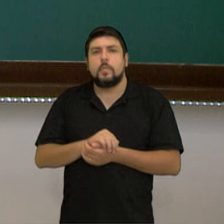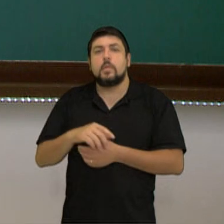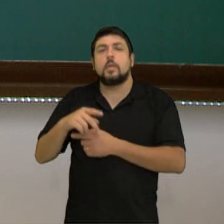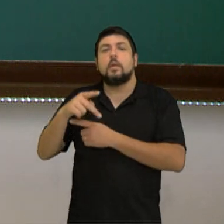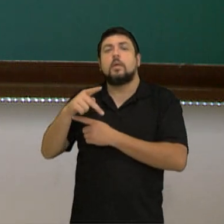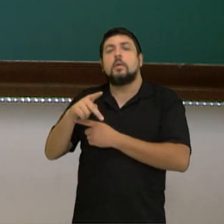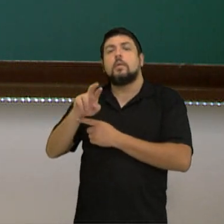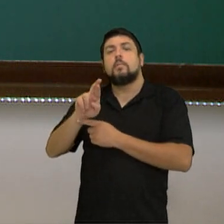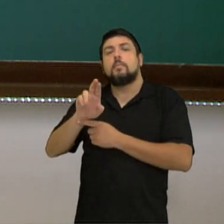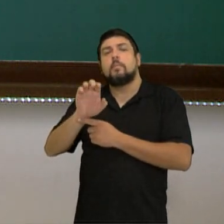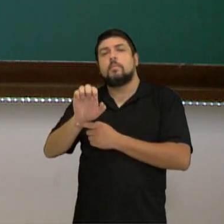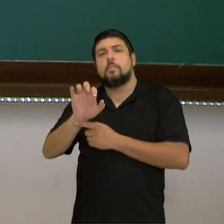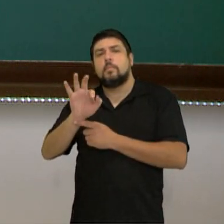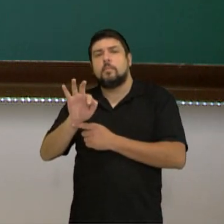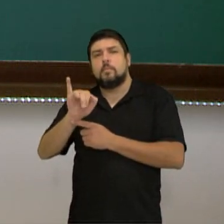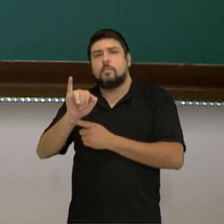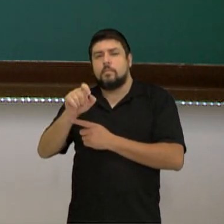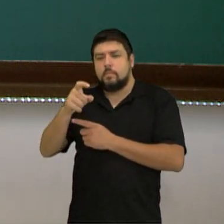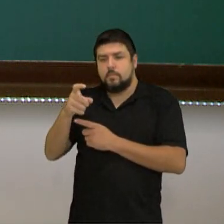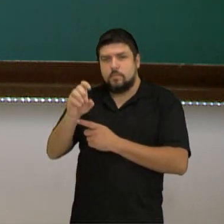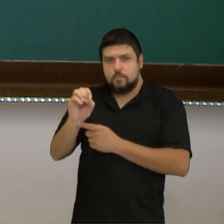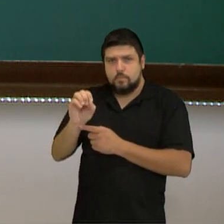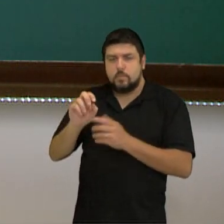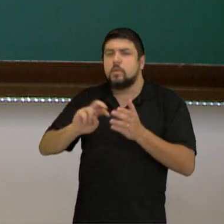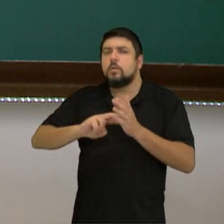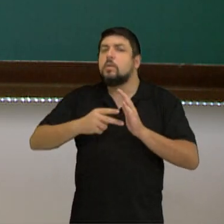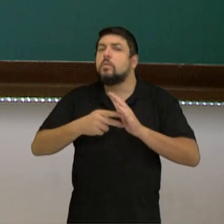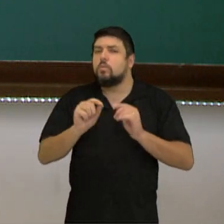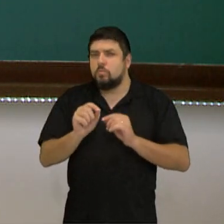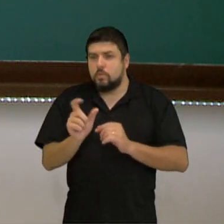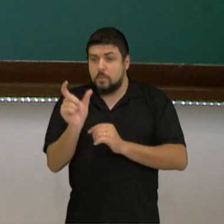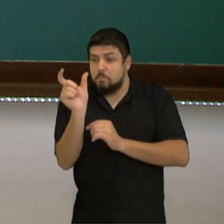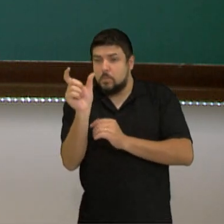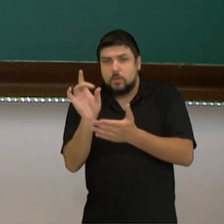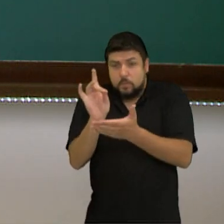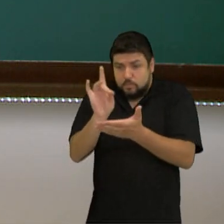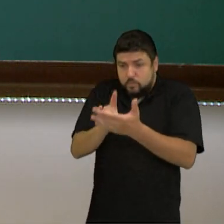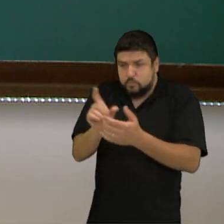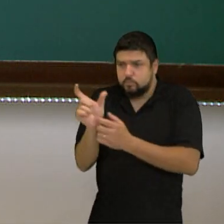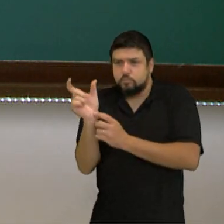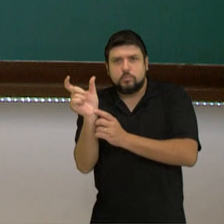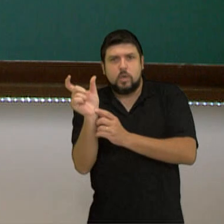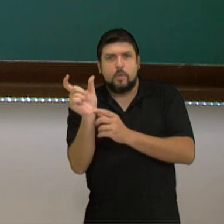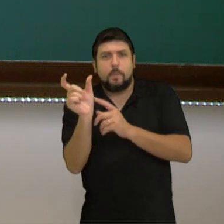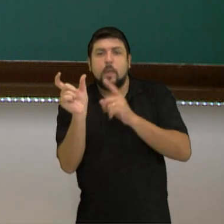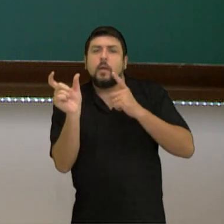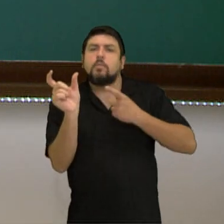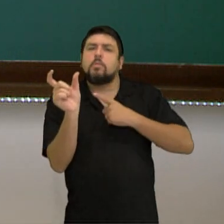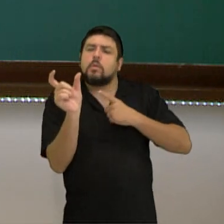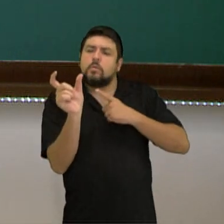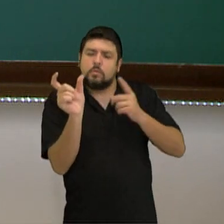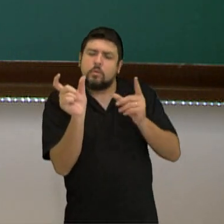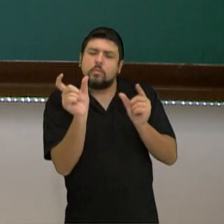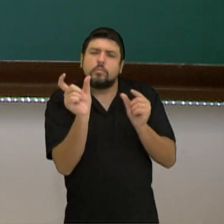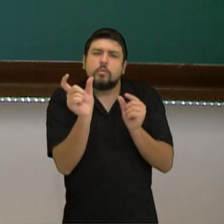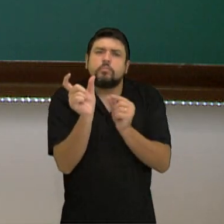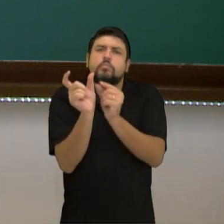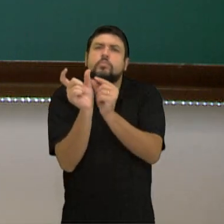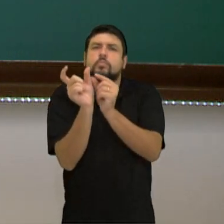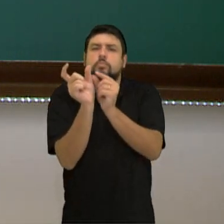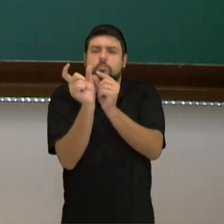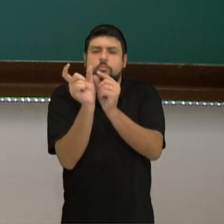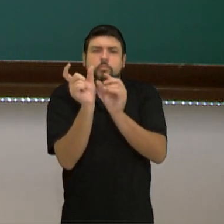isso significa? Antes dessa raiz, virá uma partícula. Vem um pedacinho, alguma coisa você encaixa